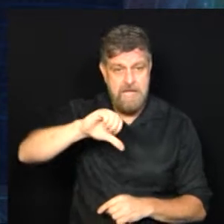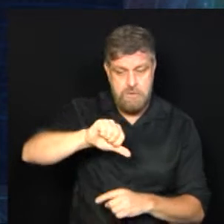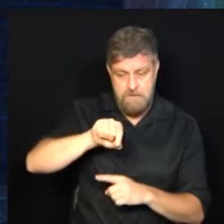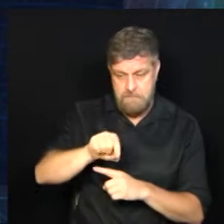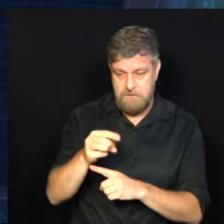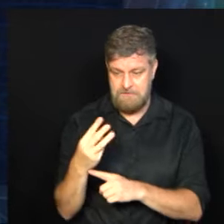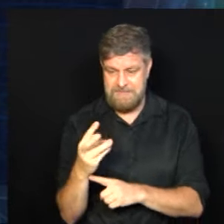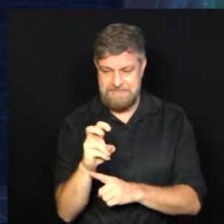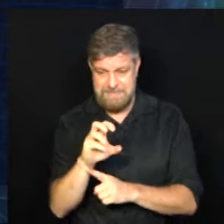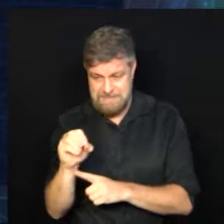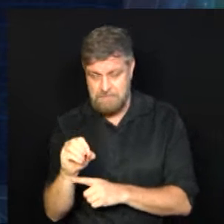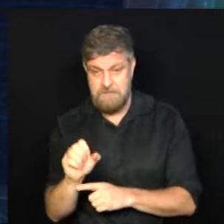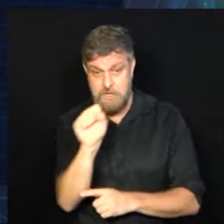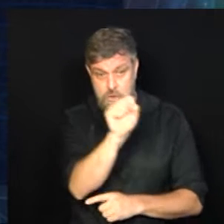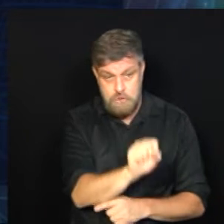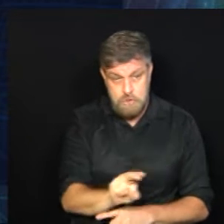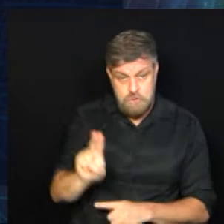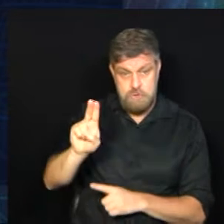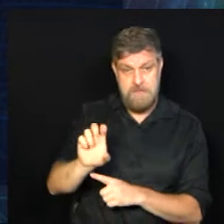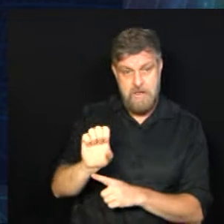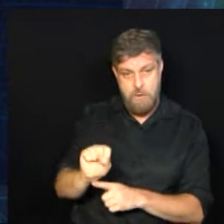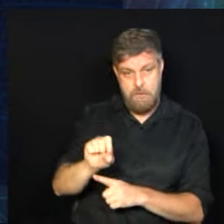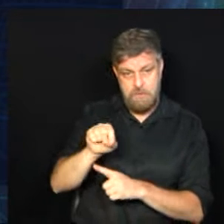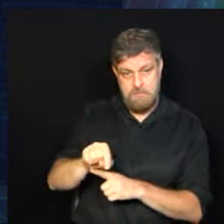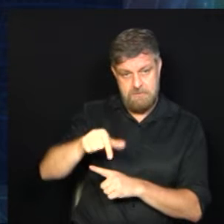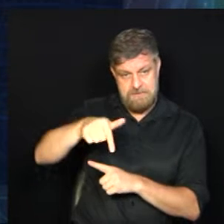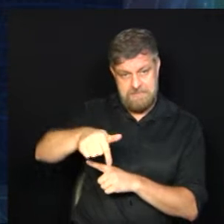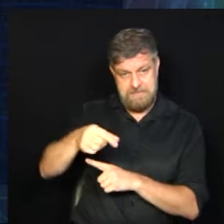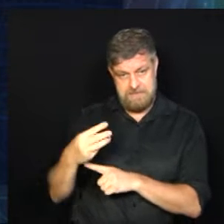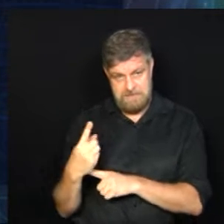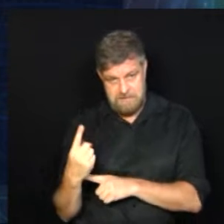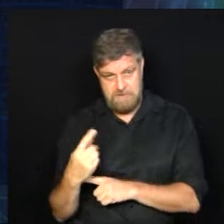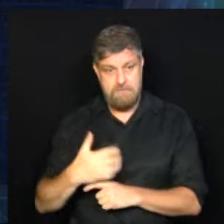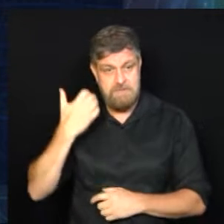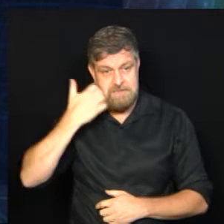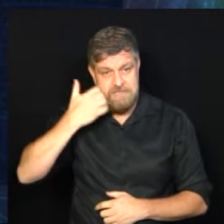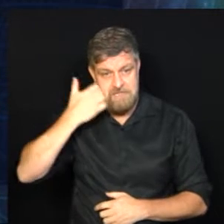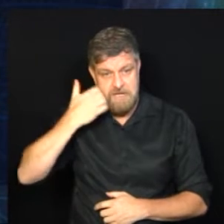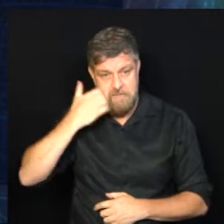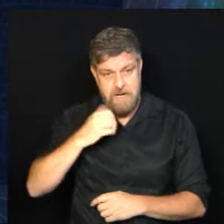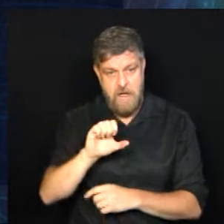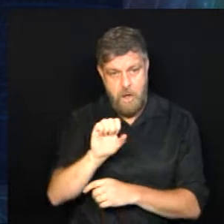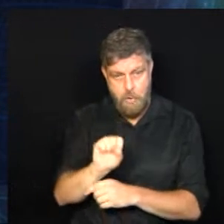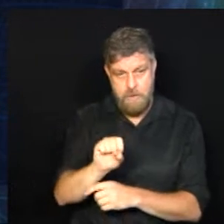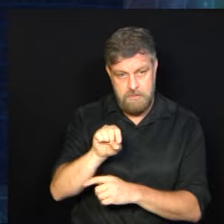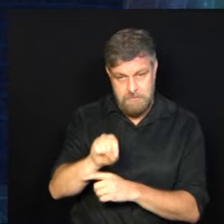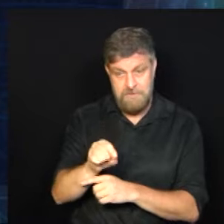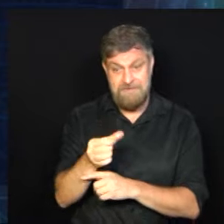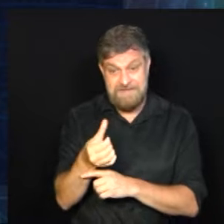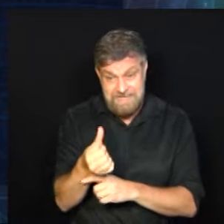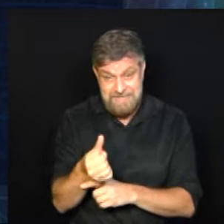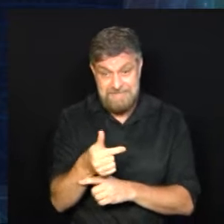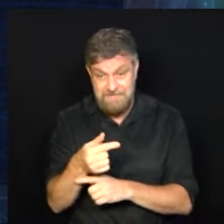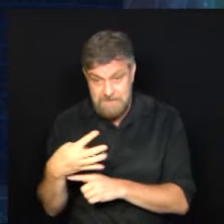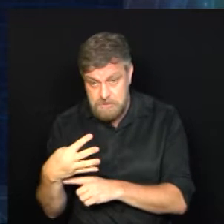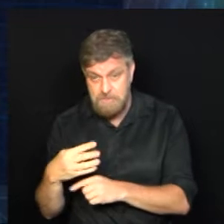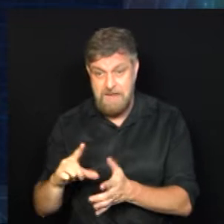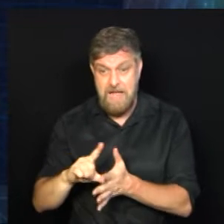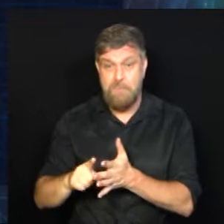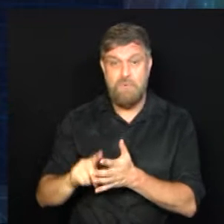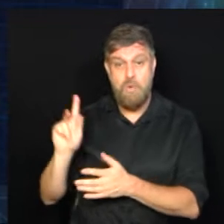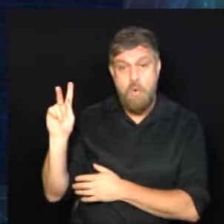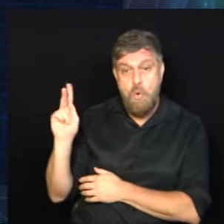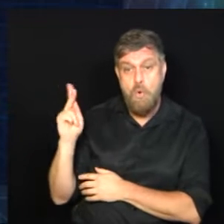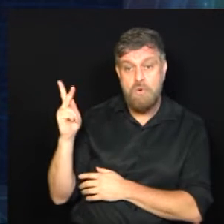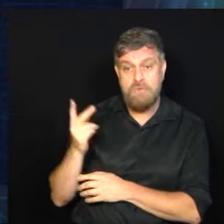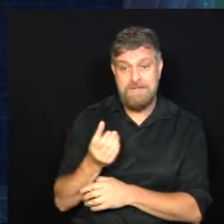9.350, Sumaré 8.731, Santa Bárbara do Oeste 8.624,